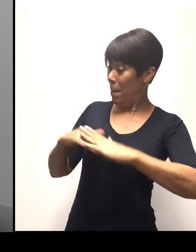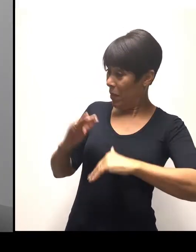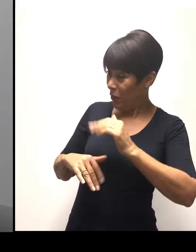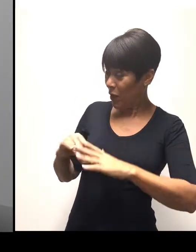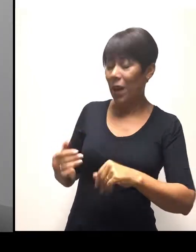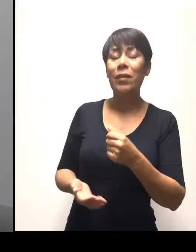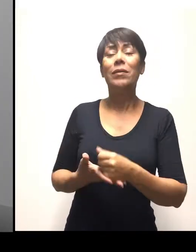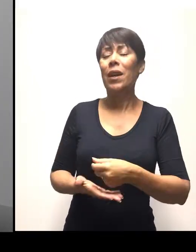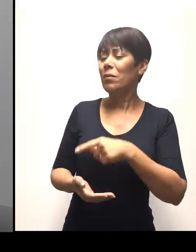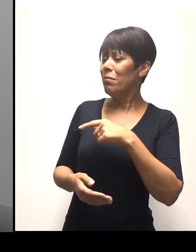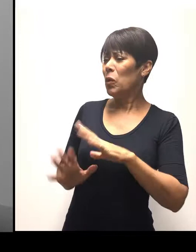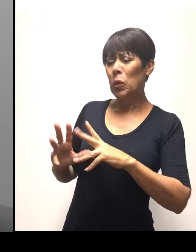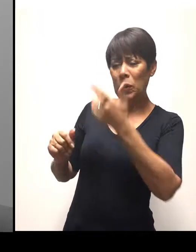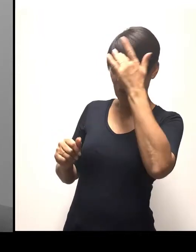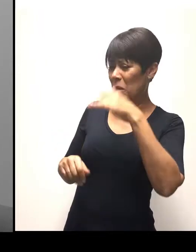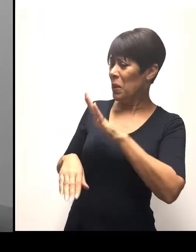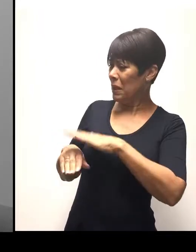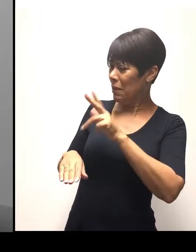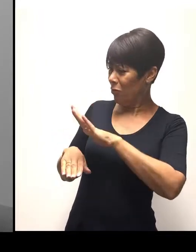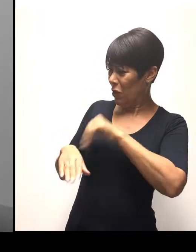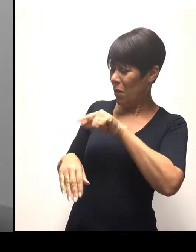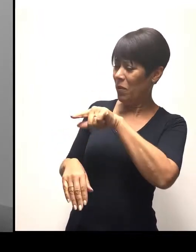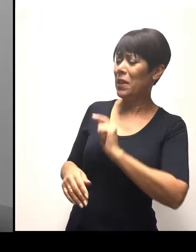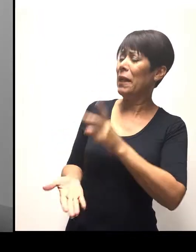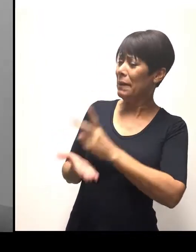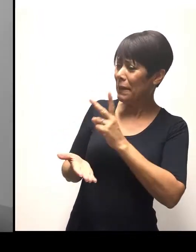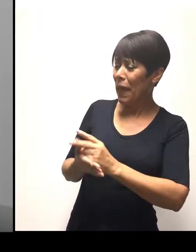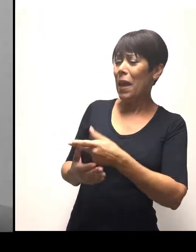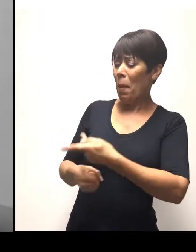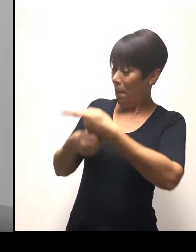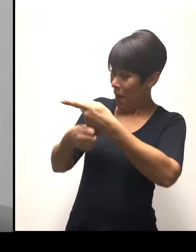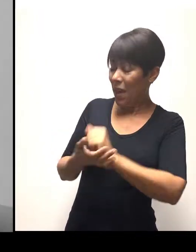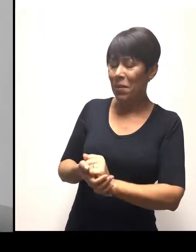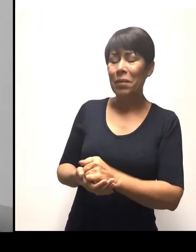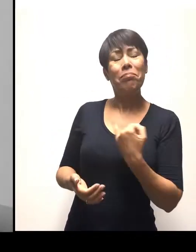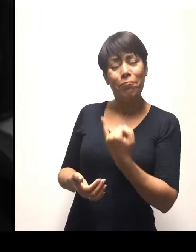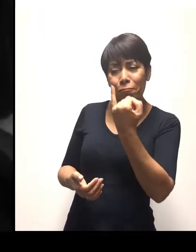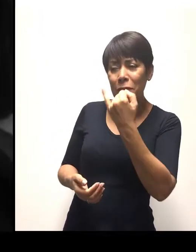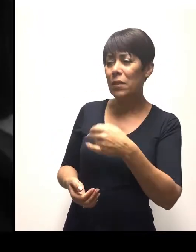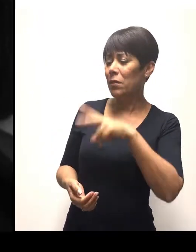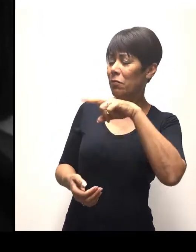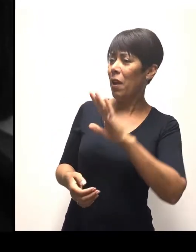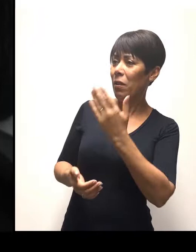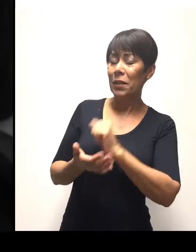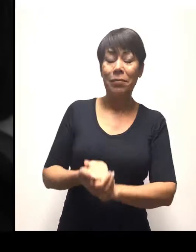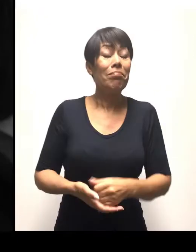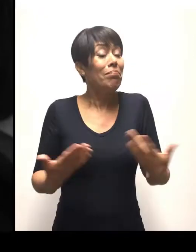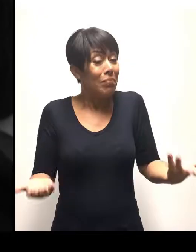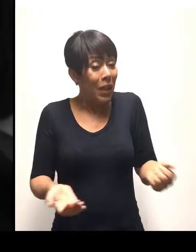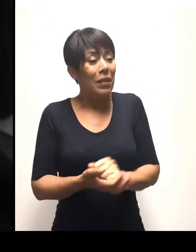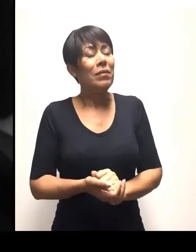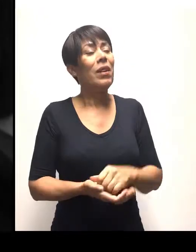muito chamada e tem a história dos prêmios, quer dizer, é muito importante ver isso acontecendo, né? E eu acho